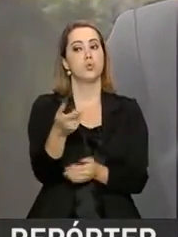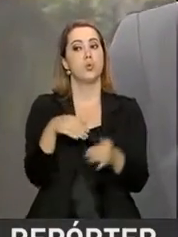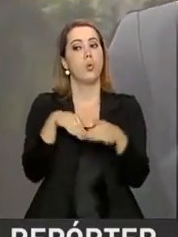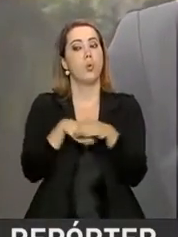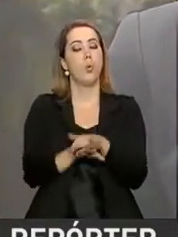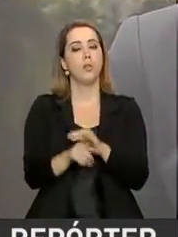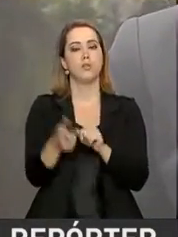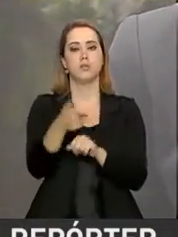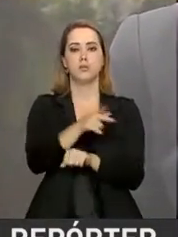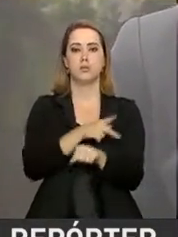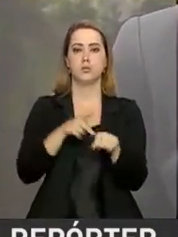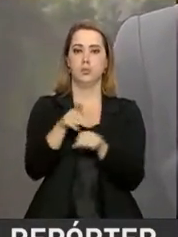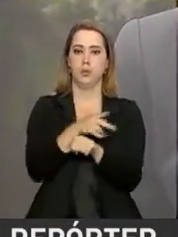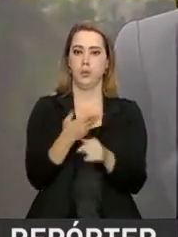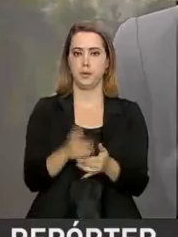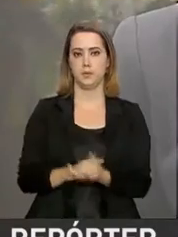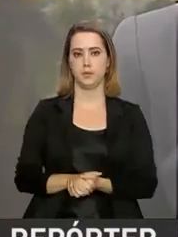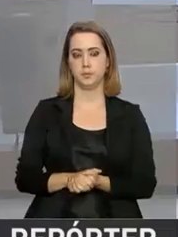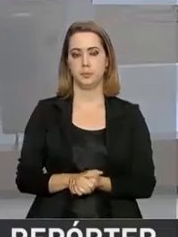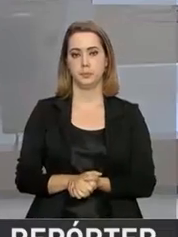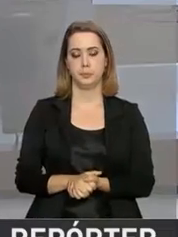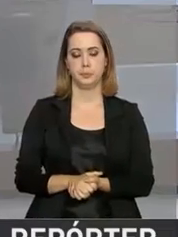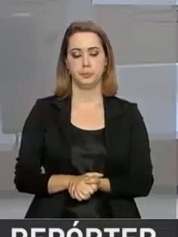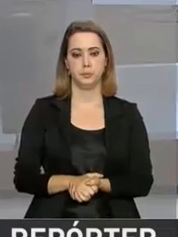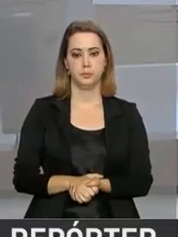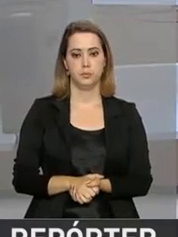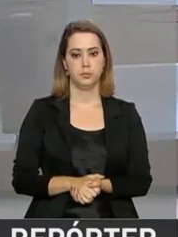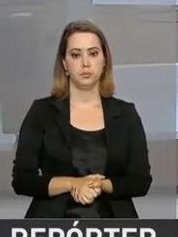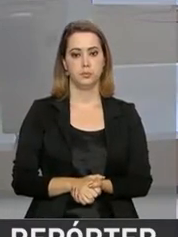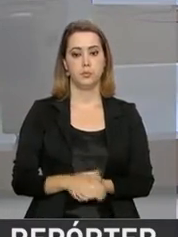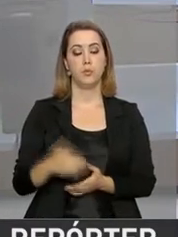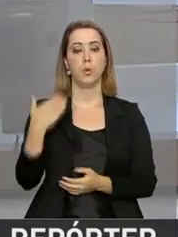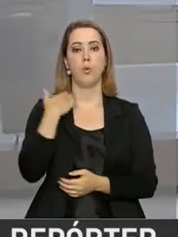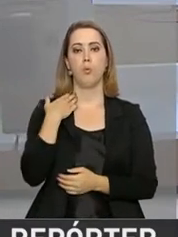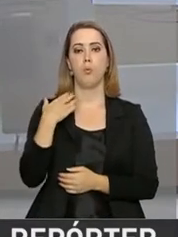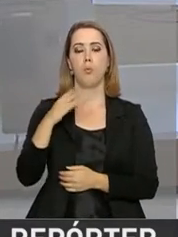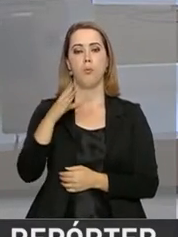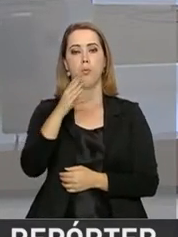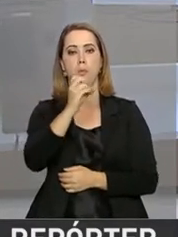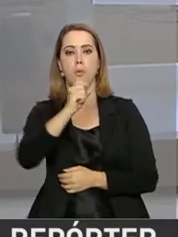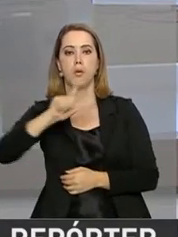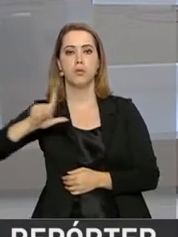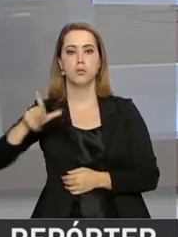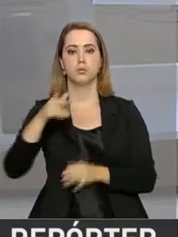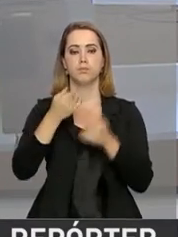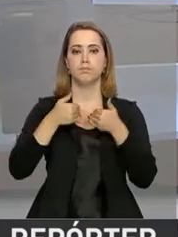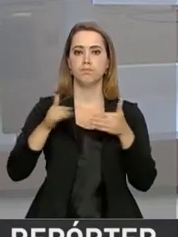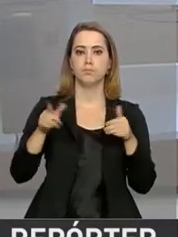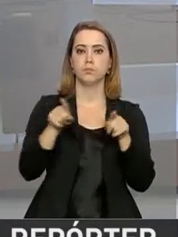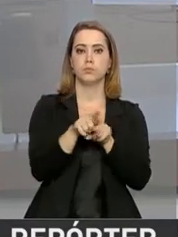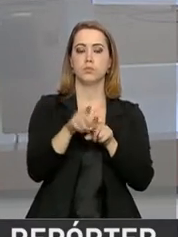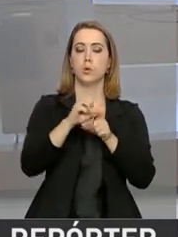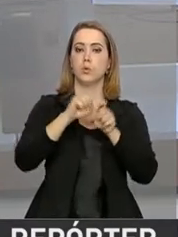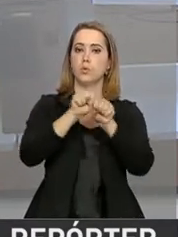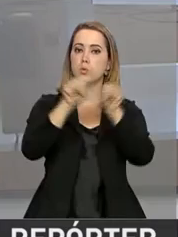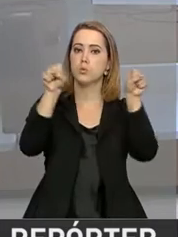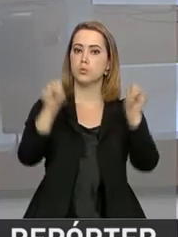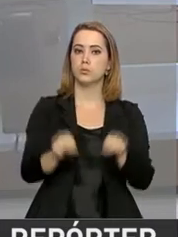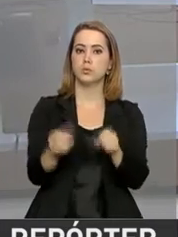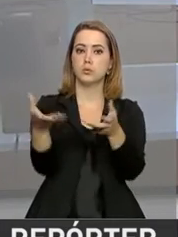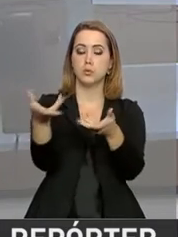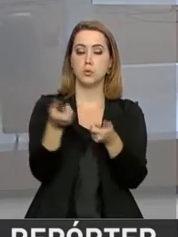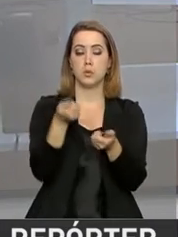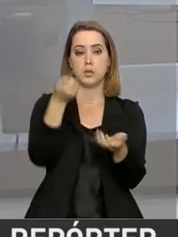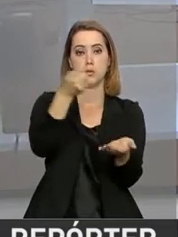de brasília gabriela noronha o banco central ampliou o horário de funcionamento do sistema para receber o pagamento